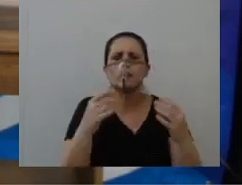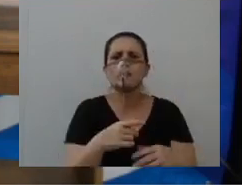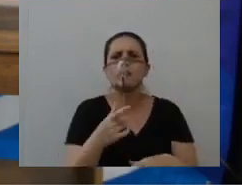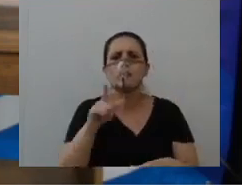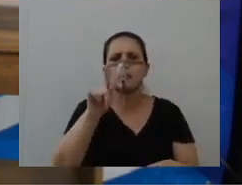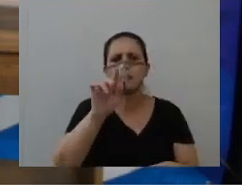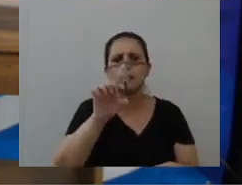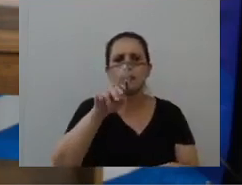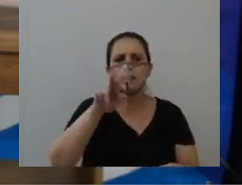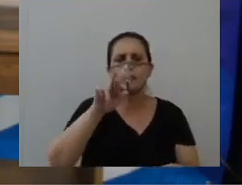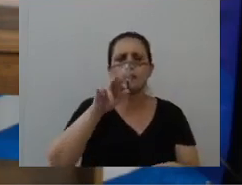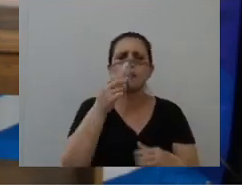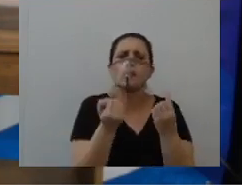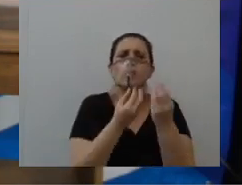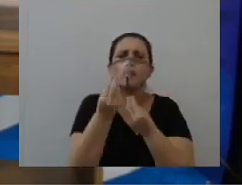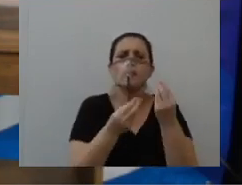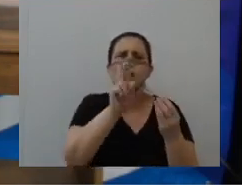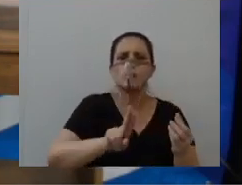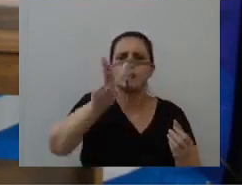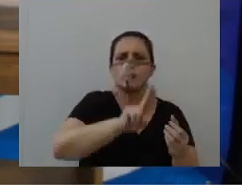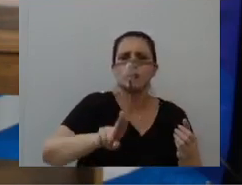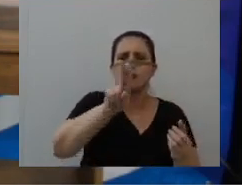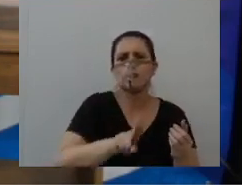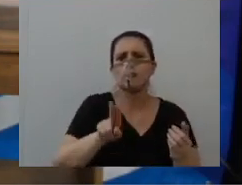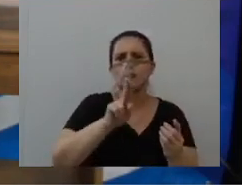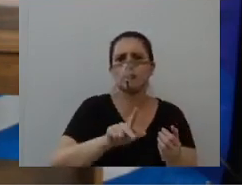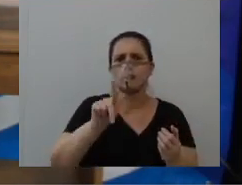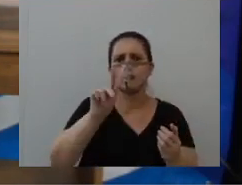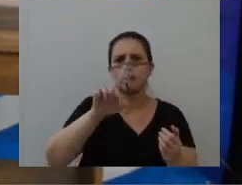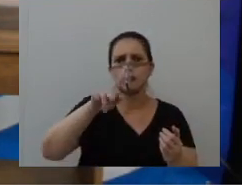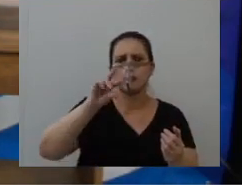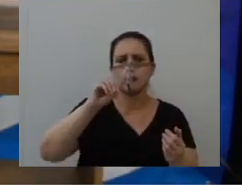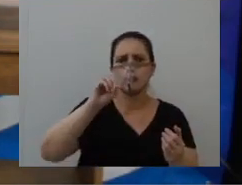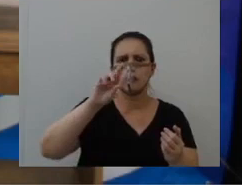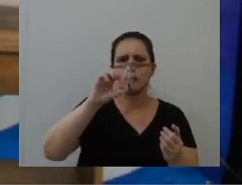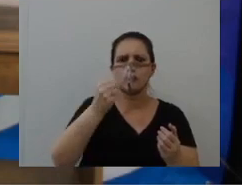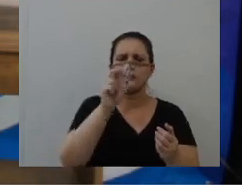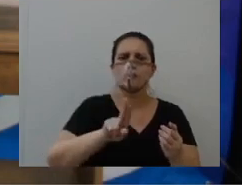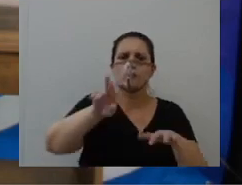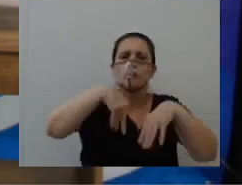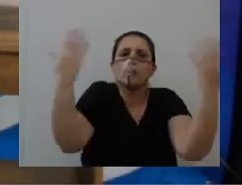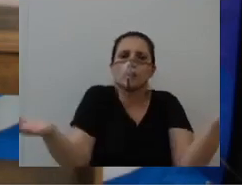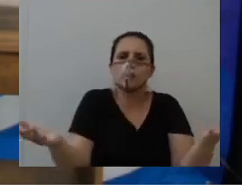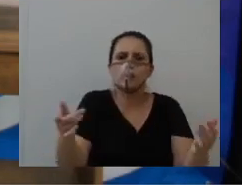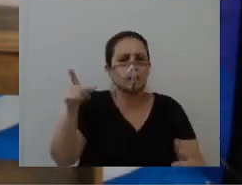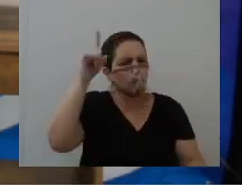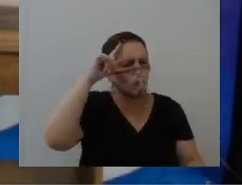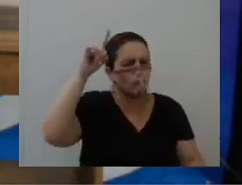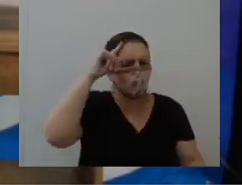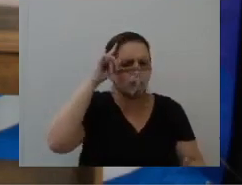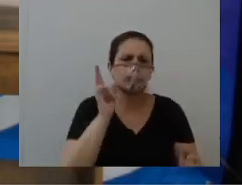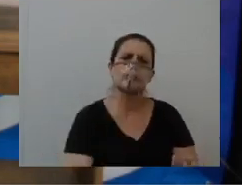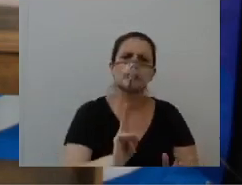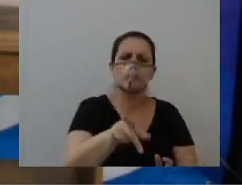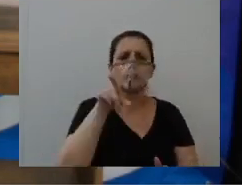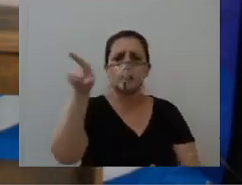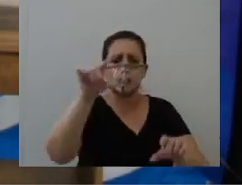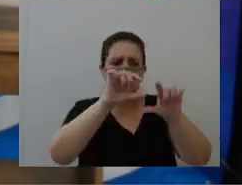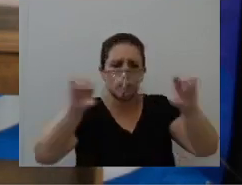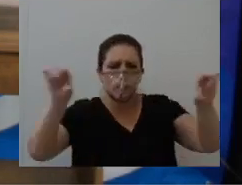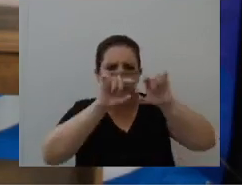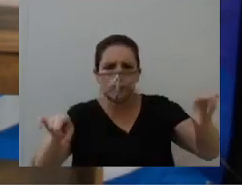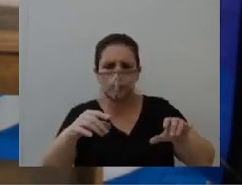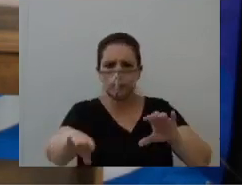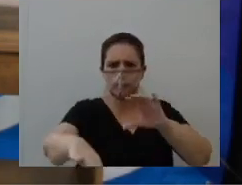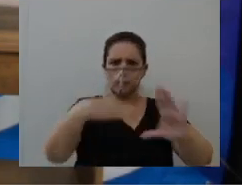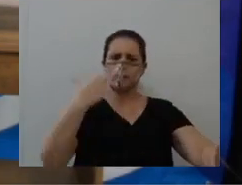O tempo todo, Davi. Nesse exato momento, essa mensagem que você está mandando para mim é um exemplo de gênero textual. A aula expositiva,